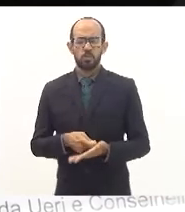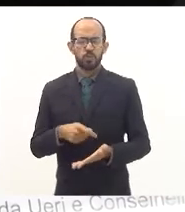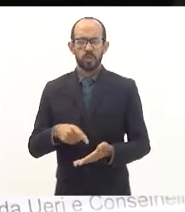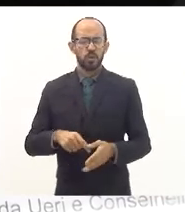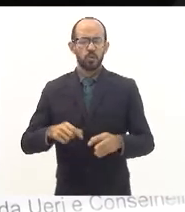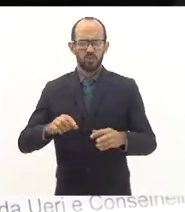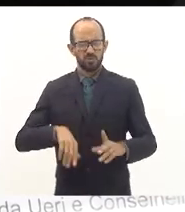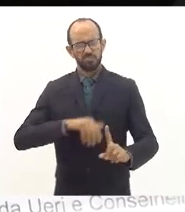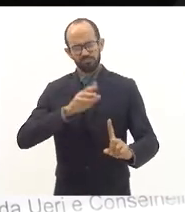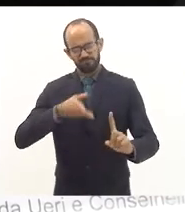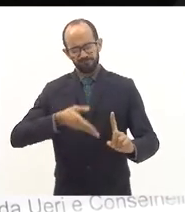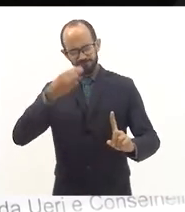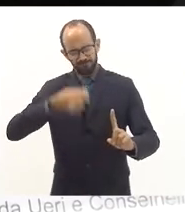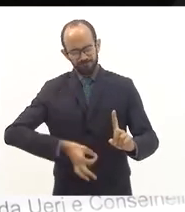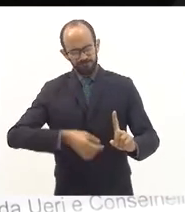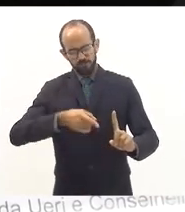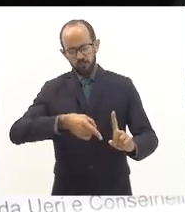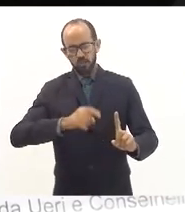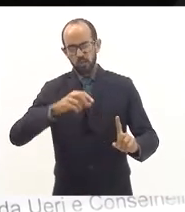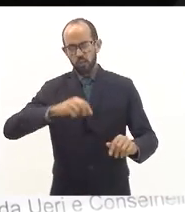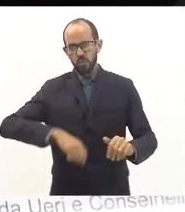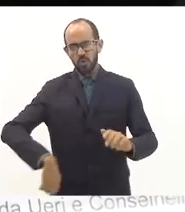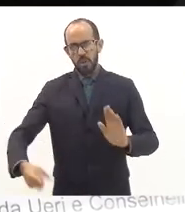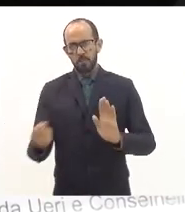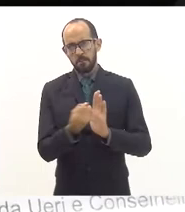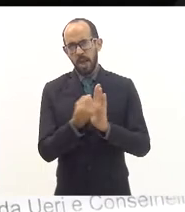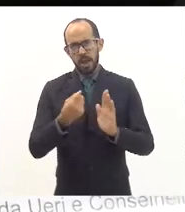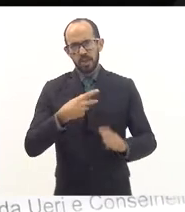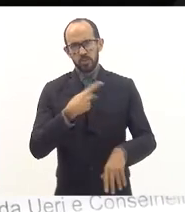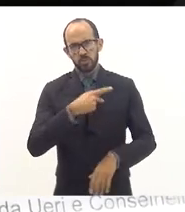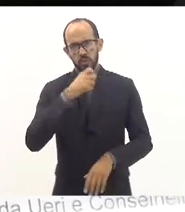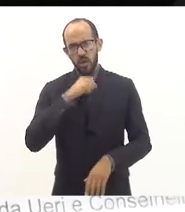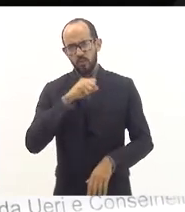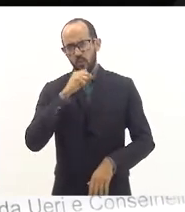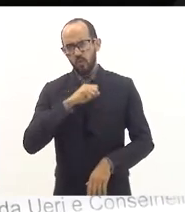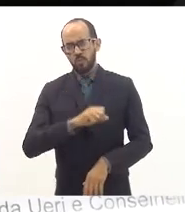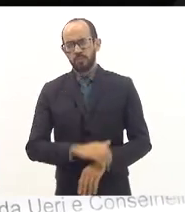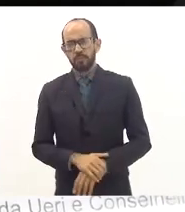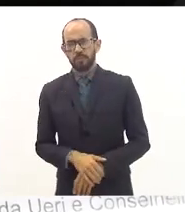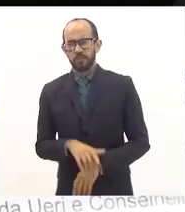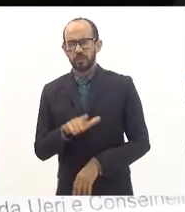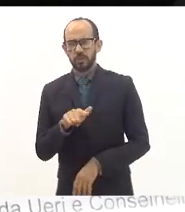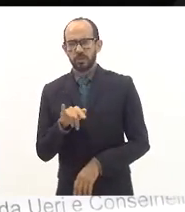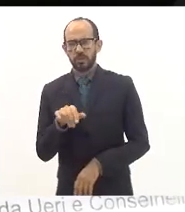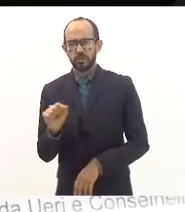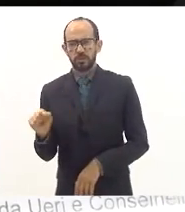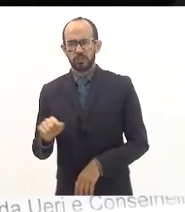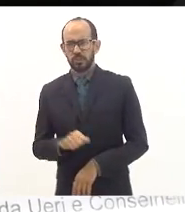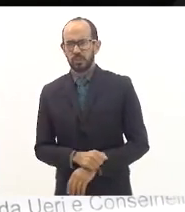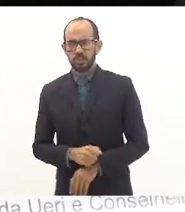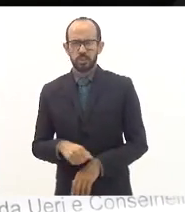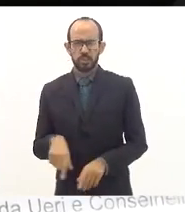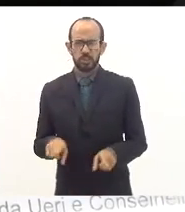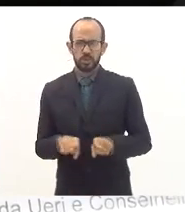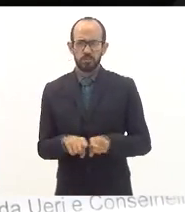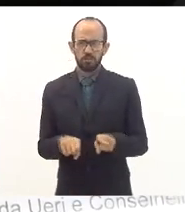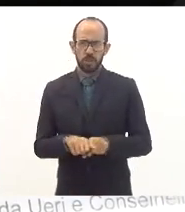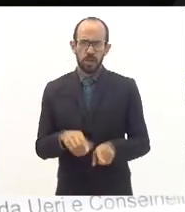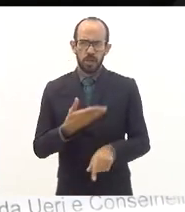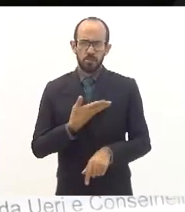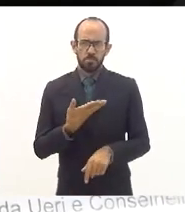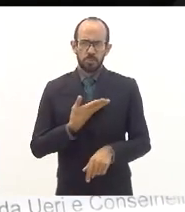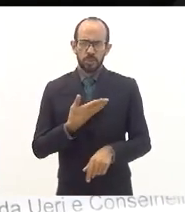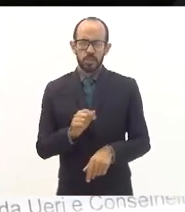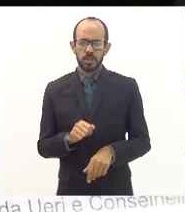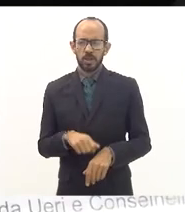o legado de seu memorável avô. Dona Lígia do Hotel de Andrade, amiga e